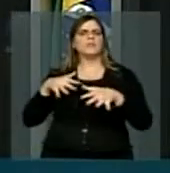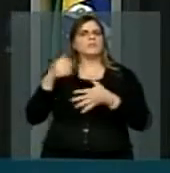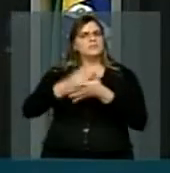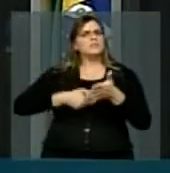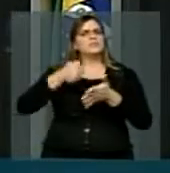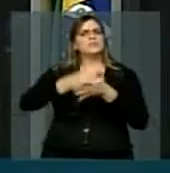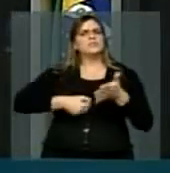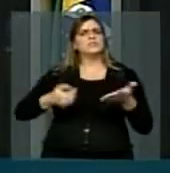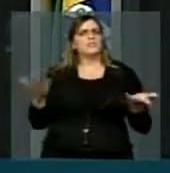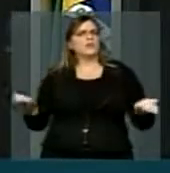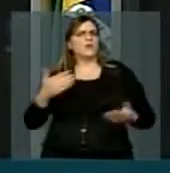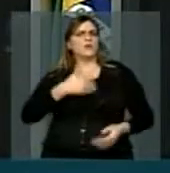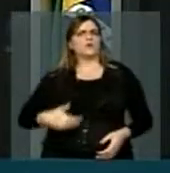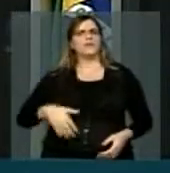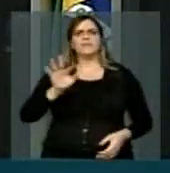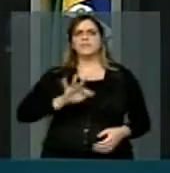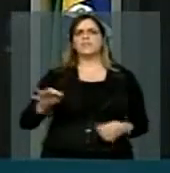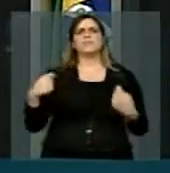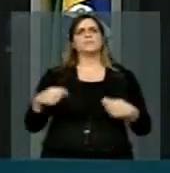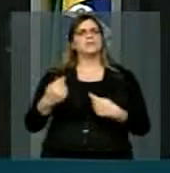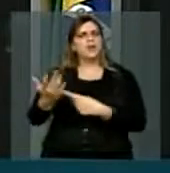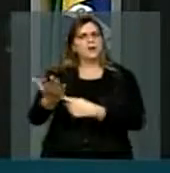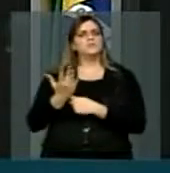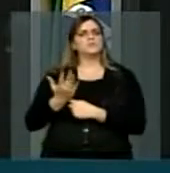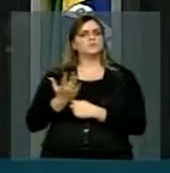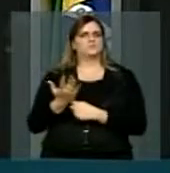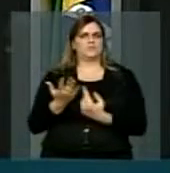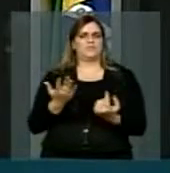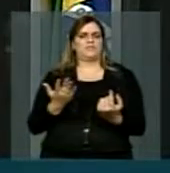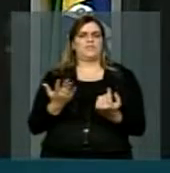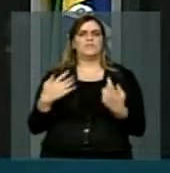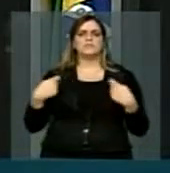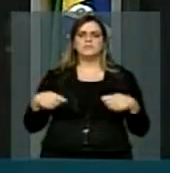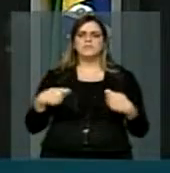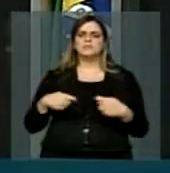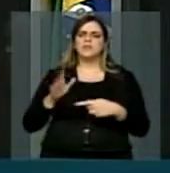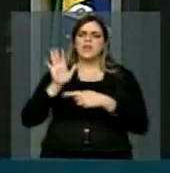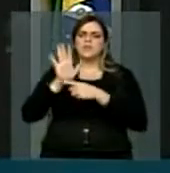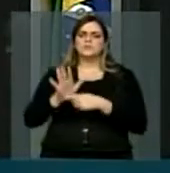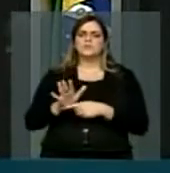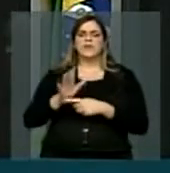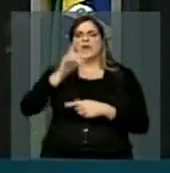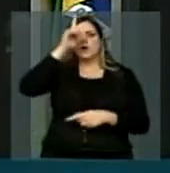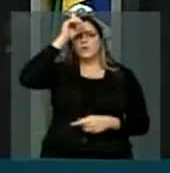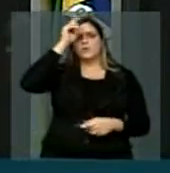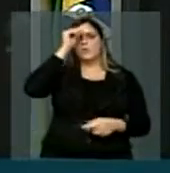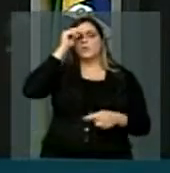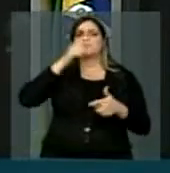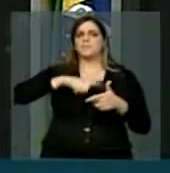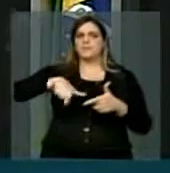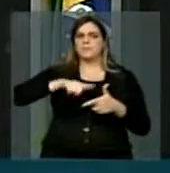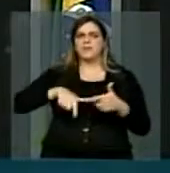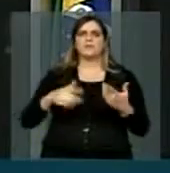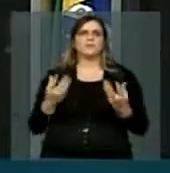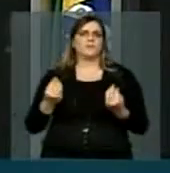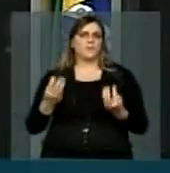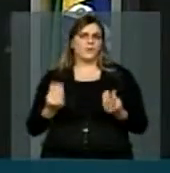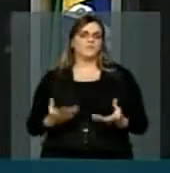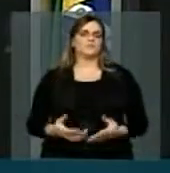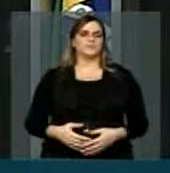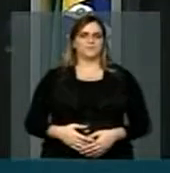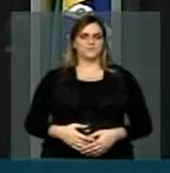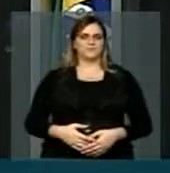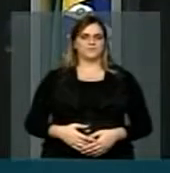pressionar o governo federal para poder tomar uma atitude que minore a